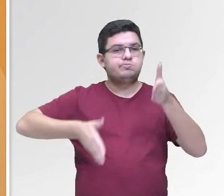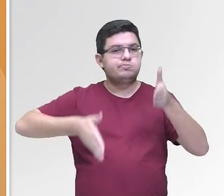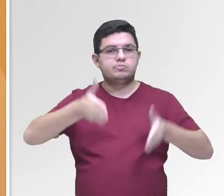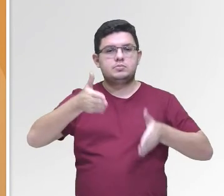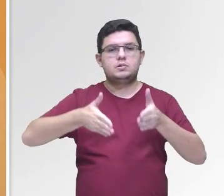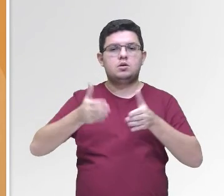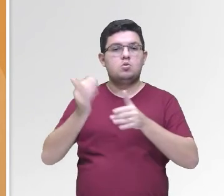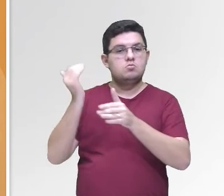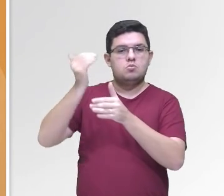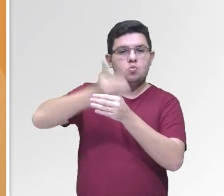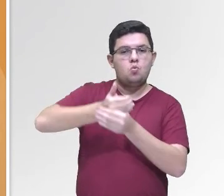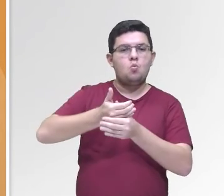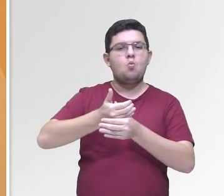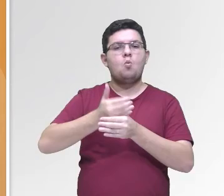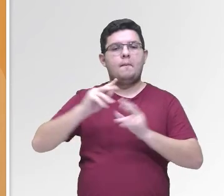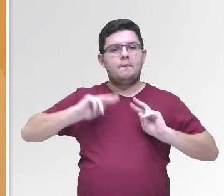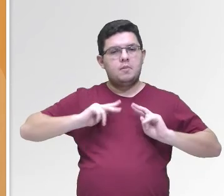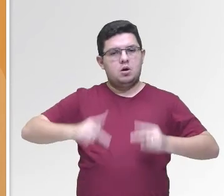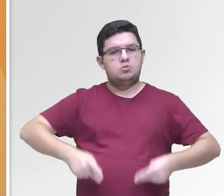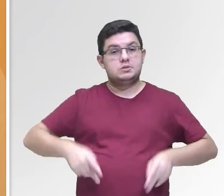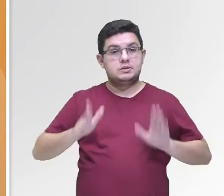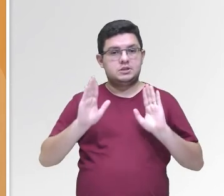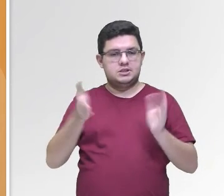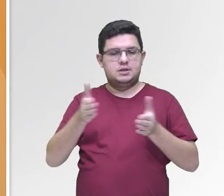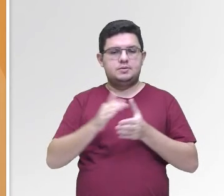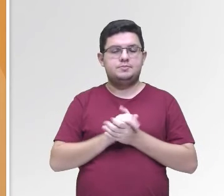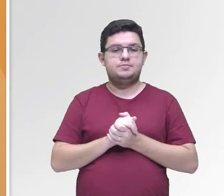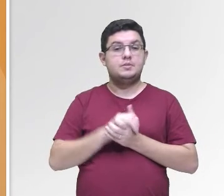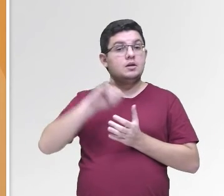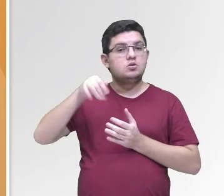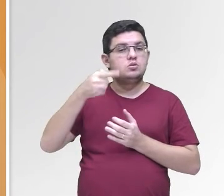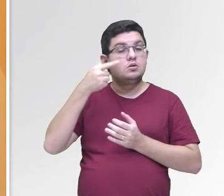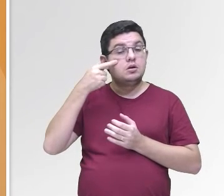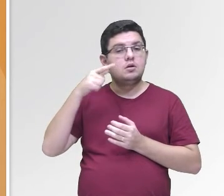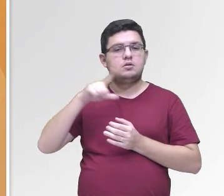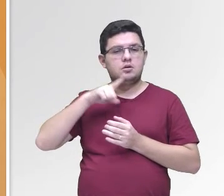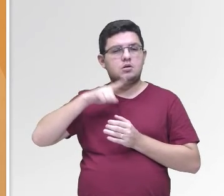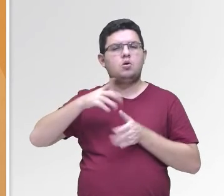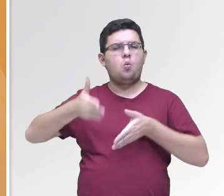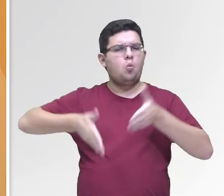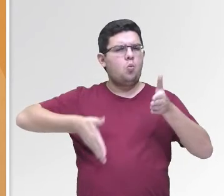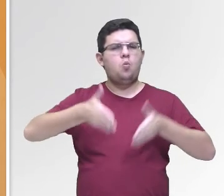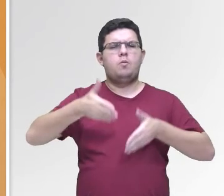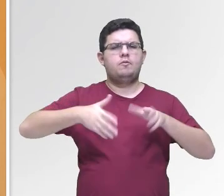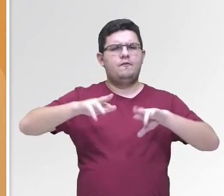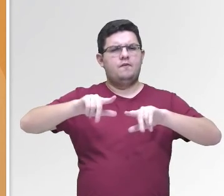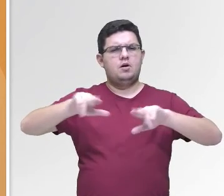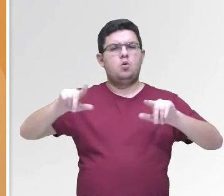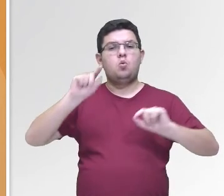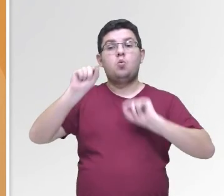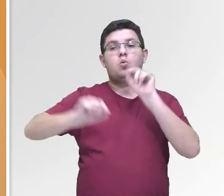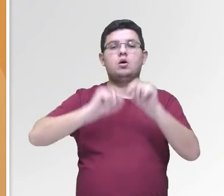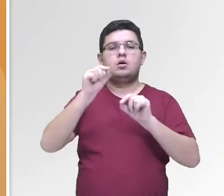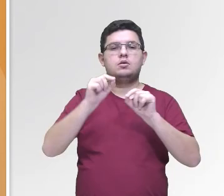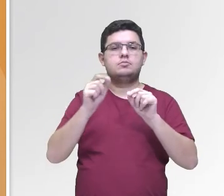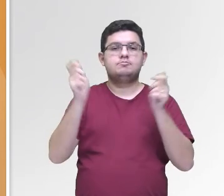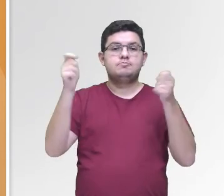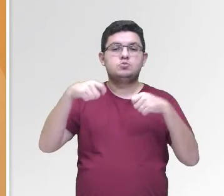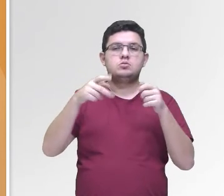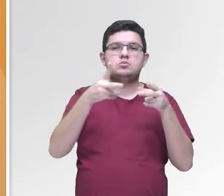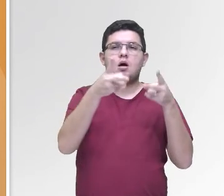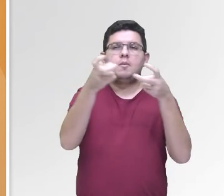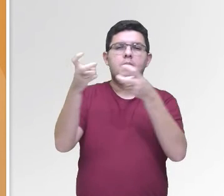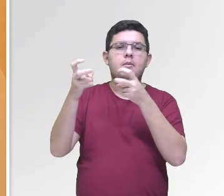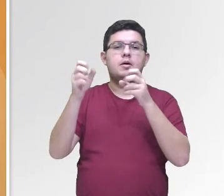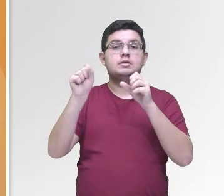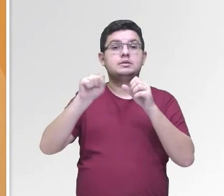obra humana. Okay? Então, no Japão, nós temos aí vários exemplos de robôs que detectam possíveis abalos,